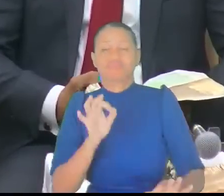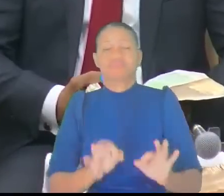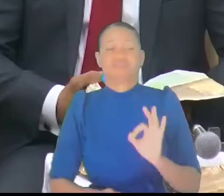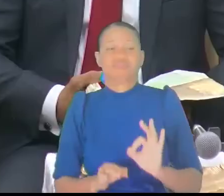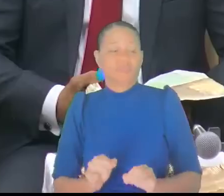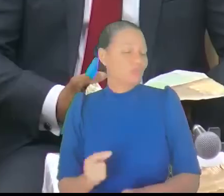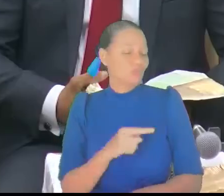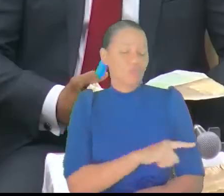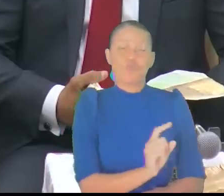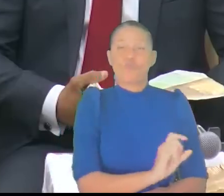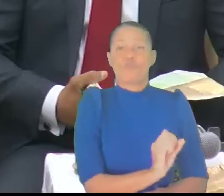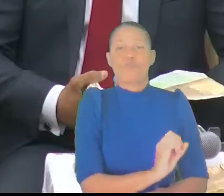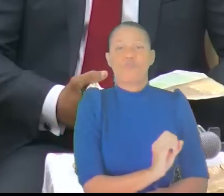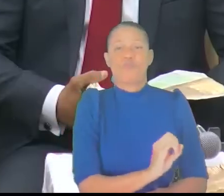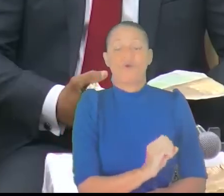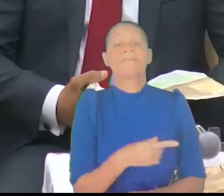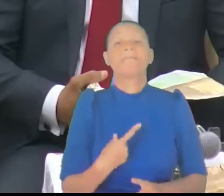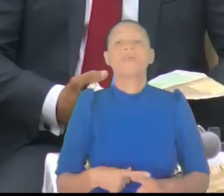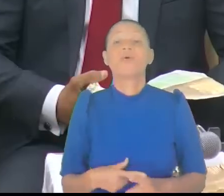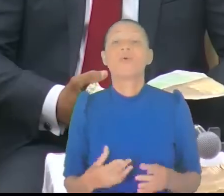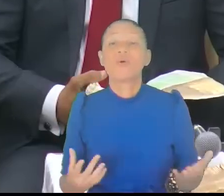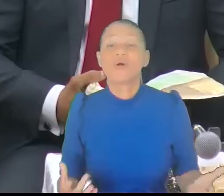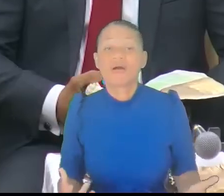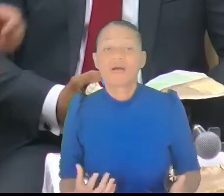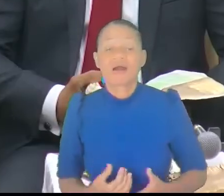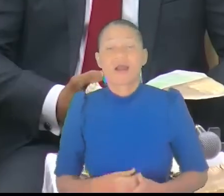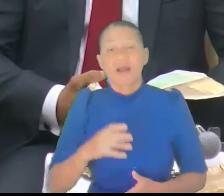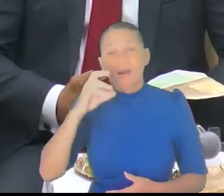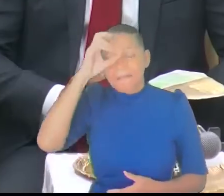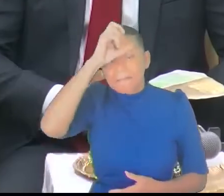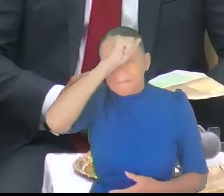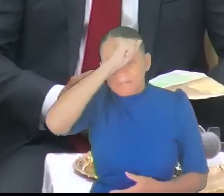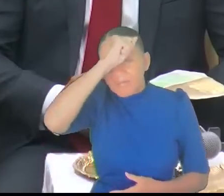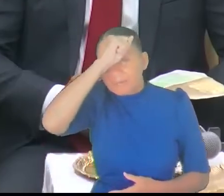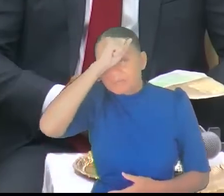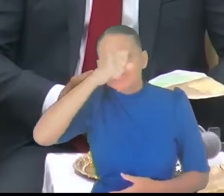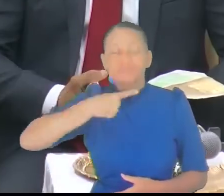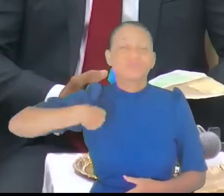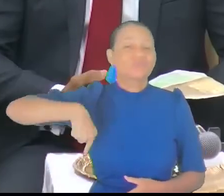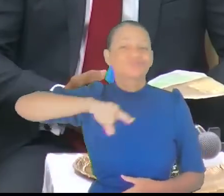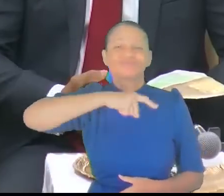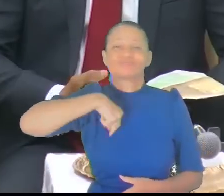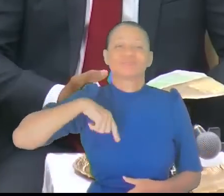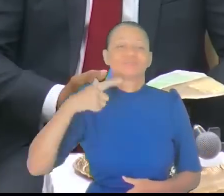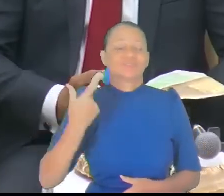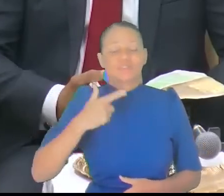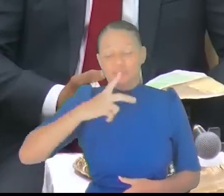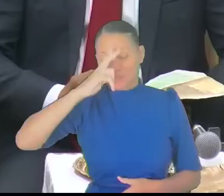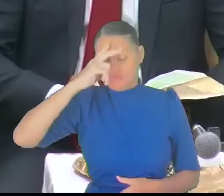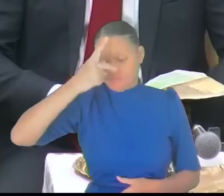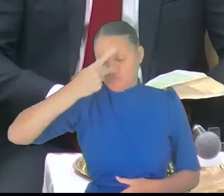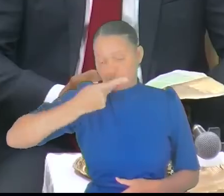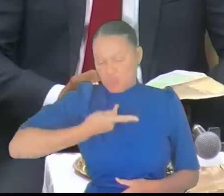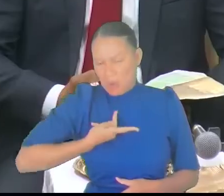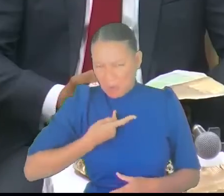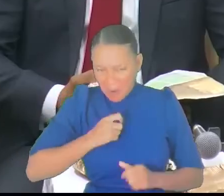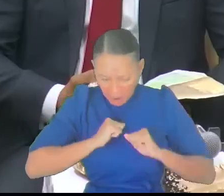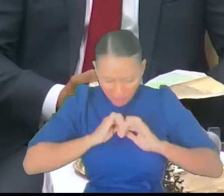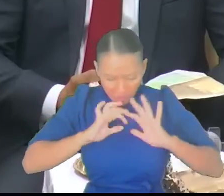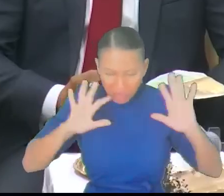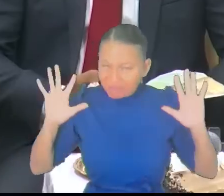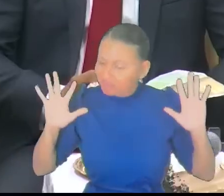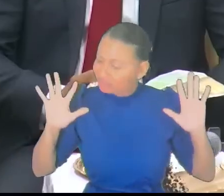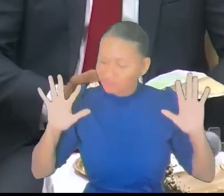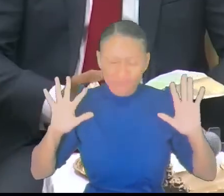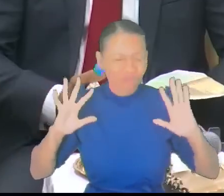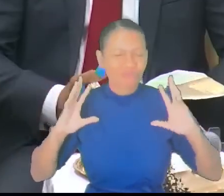outro. Porque aprenda, nós não temos luz própria. Tudo